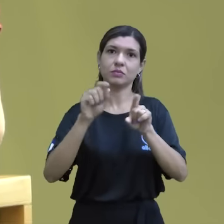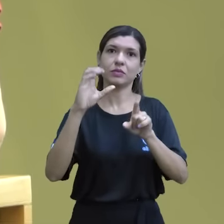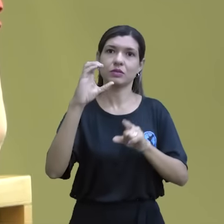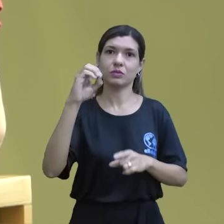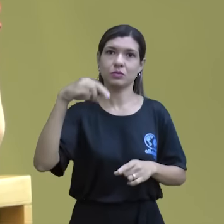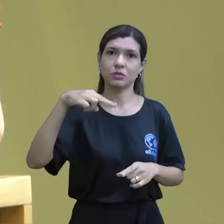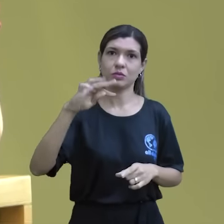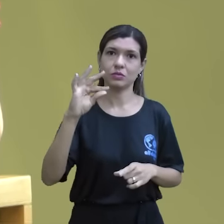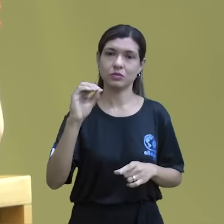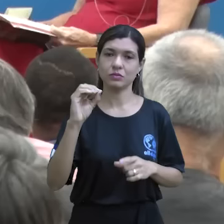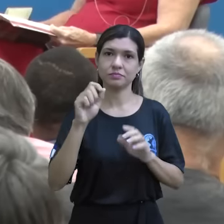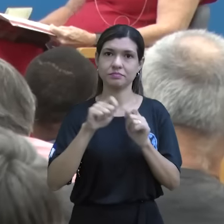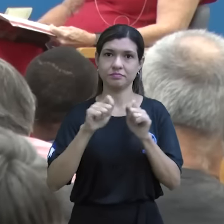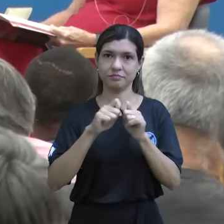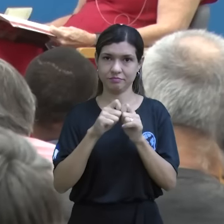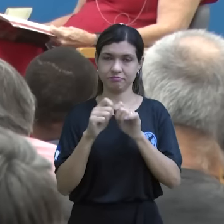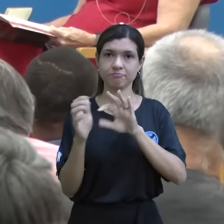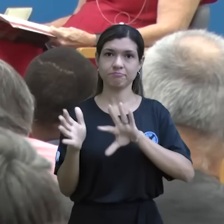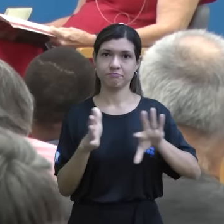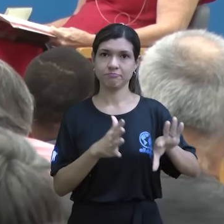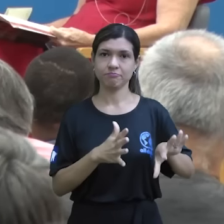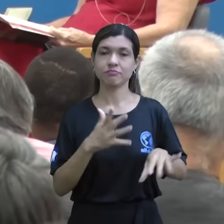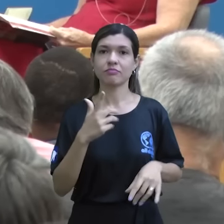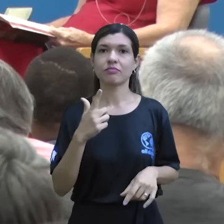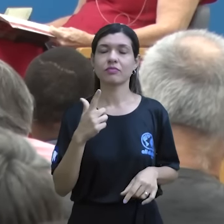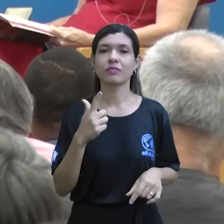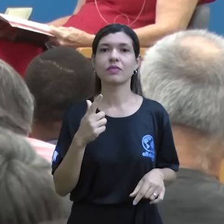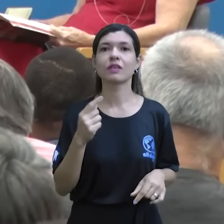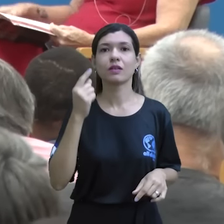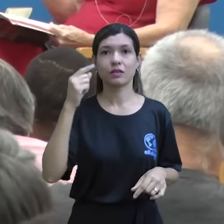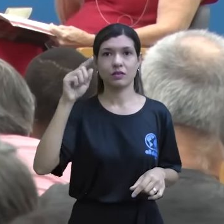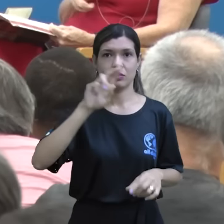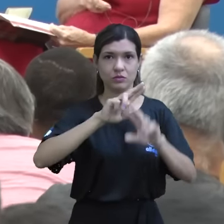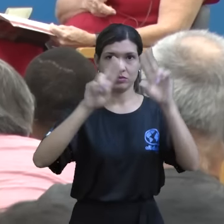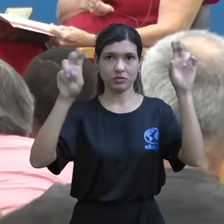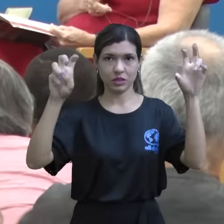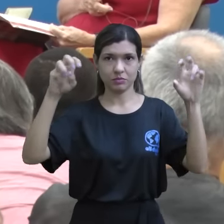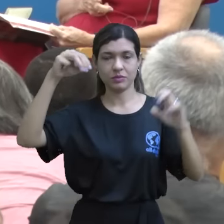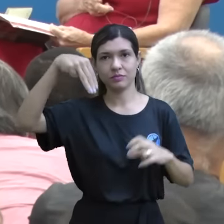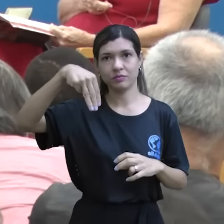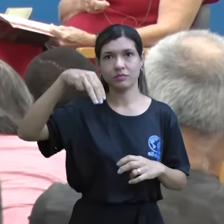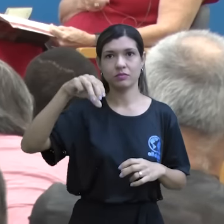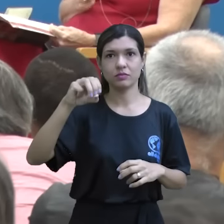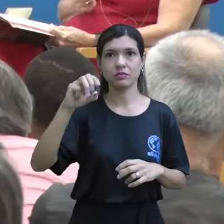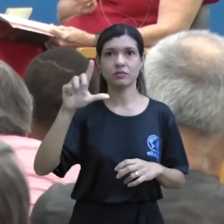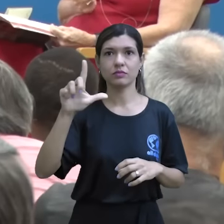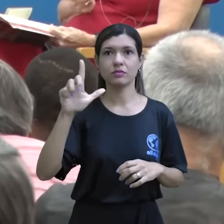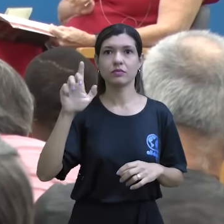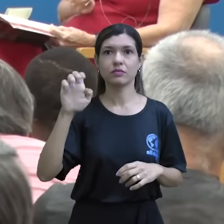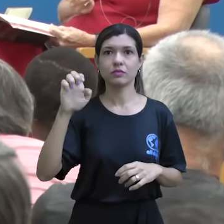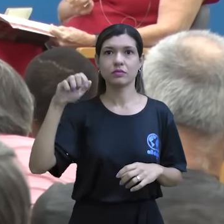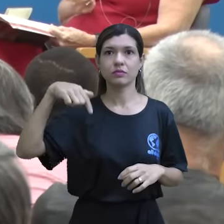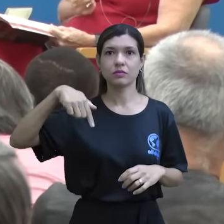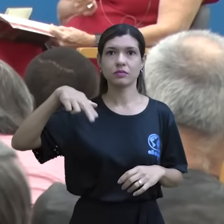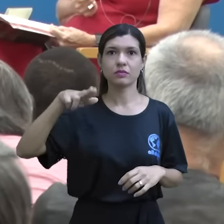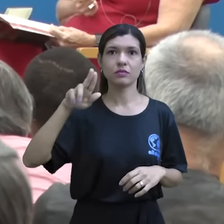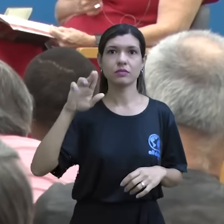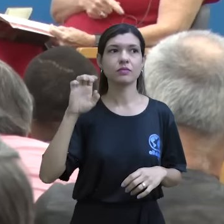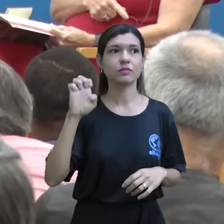Moleque assim: Reclus, na sua Geografia Universal, vale ressaltar a erudição do Lima,